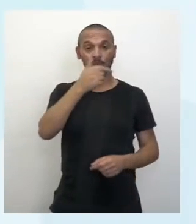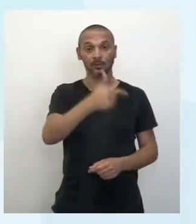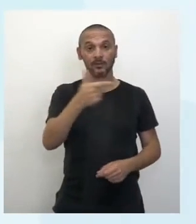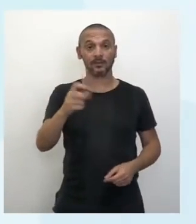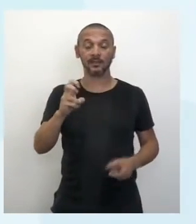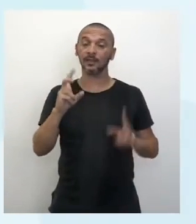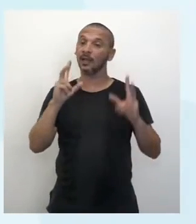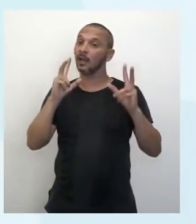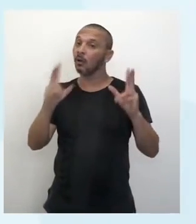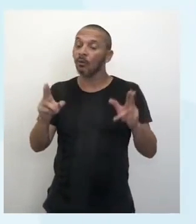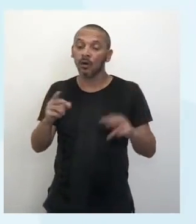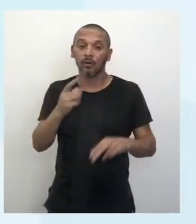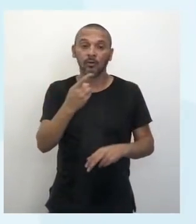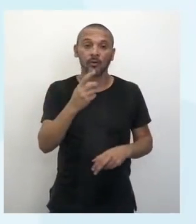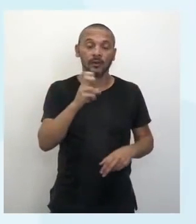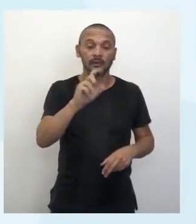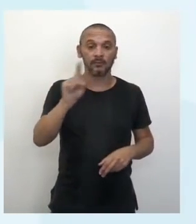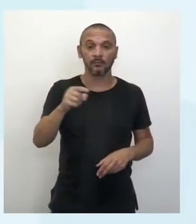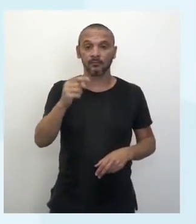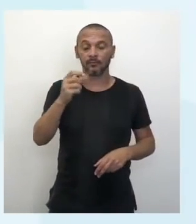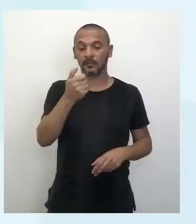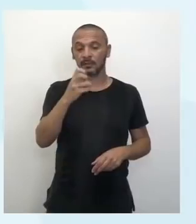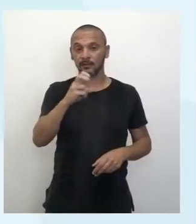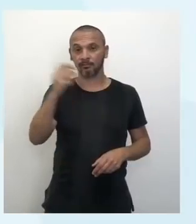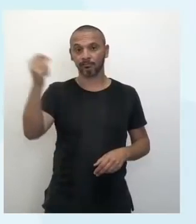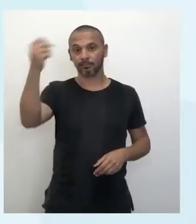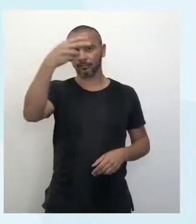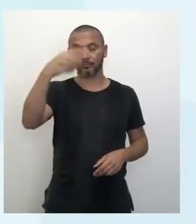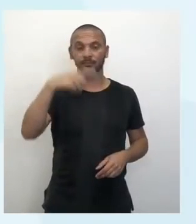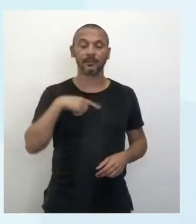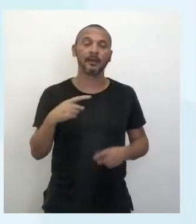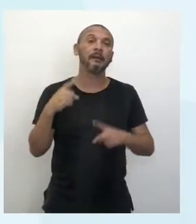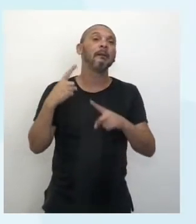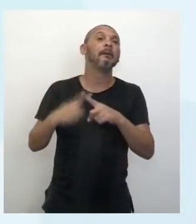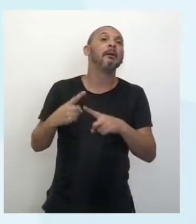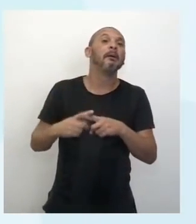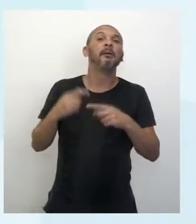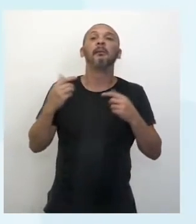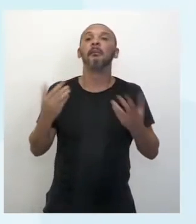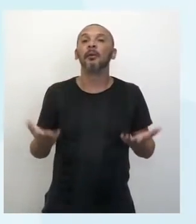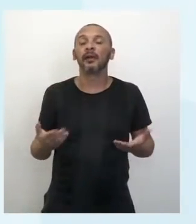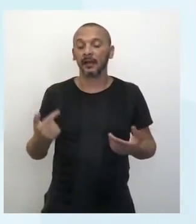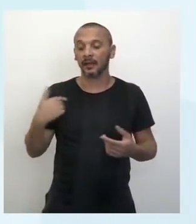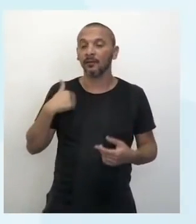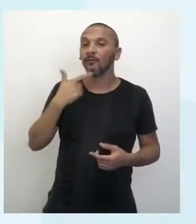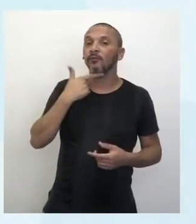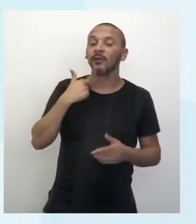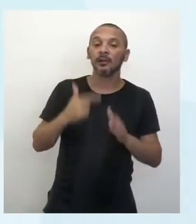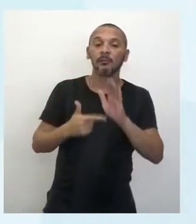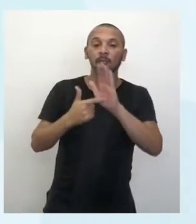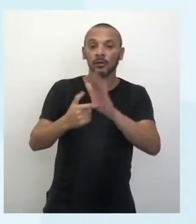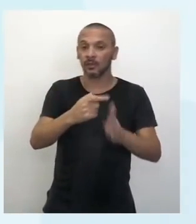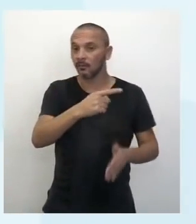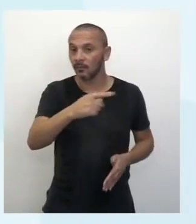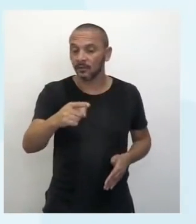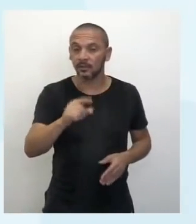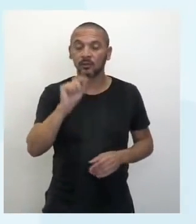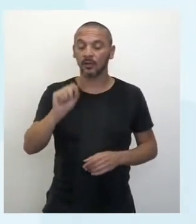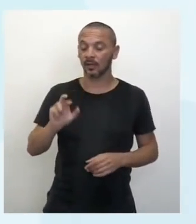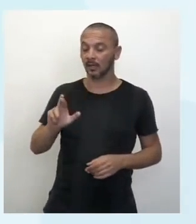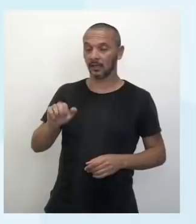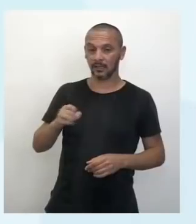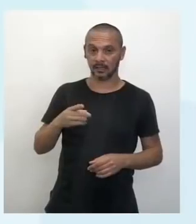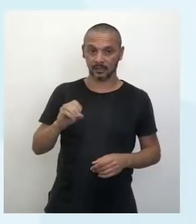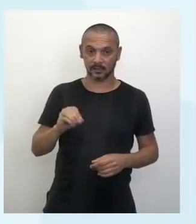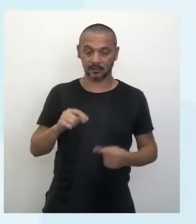225 é a mesma coisa que 15 ao quadrado. Por que você fez isso, professora? Porque eu quero mostrar que a razão entre